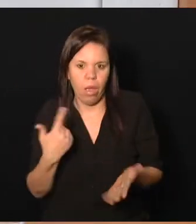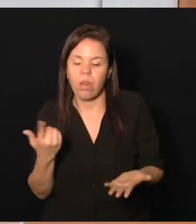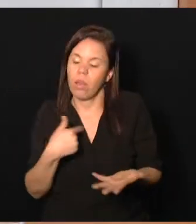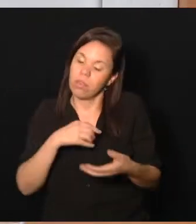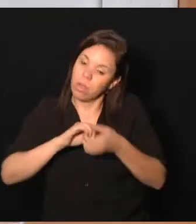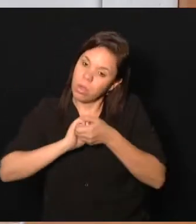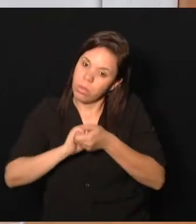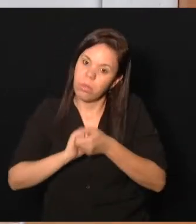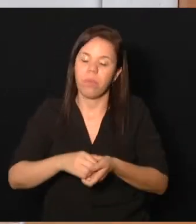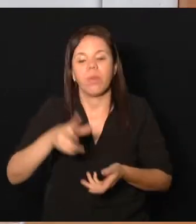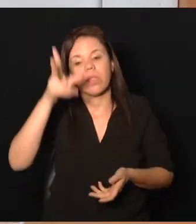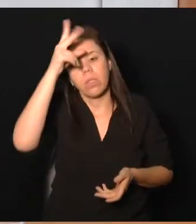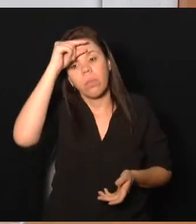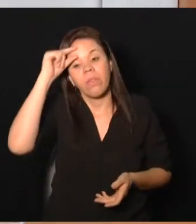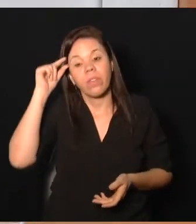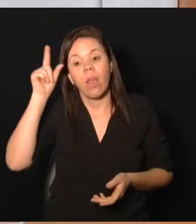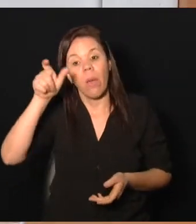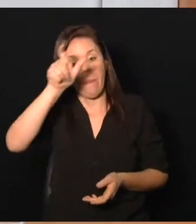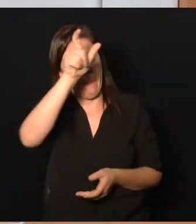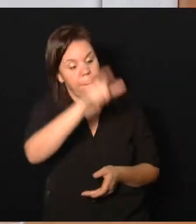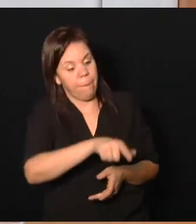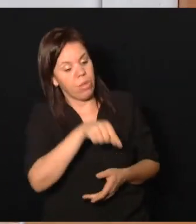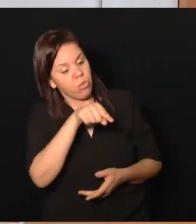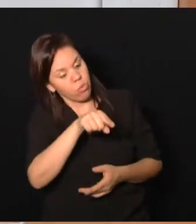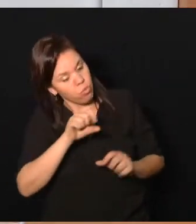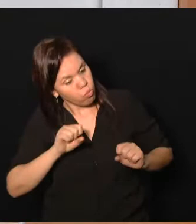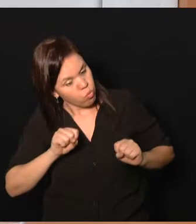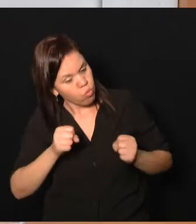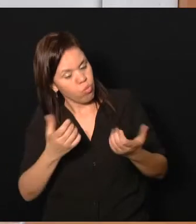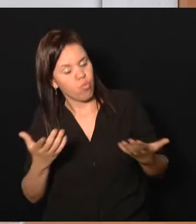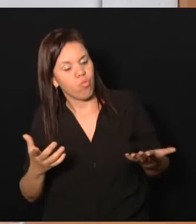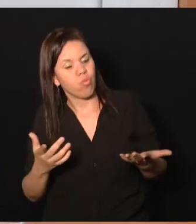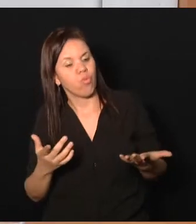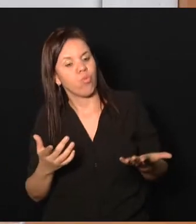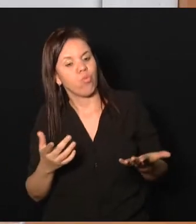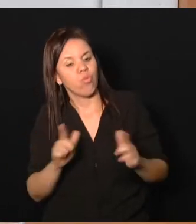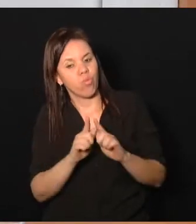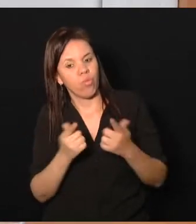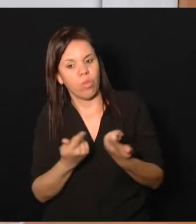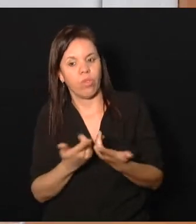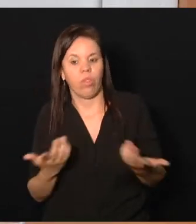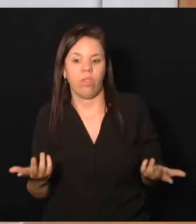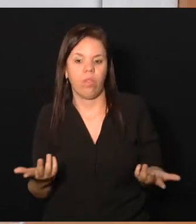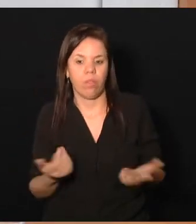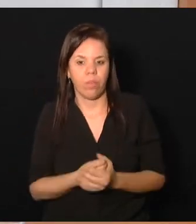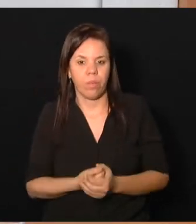nosso prefeito, que é uma pessoa que está aí, está numa gestão, no 2º